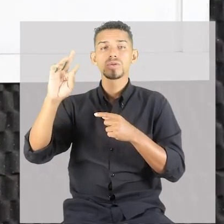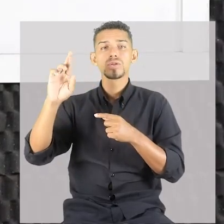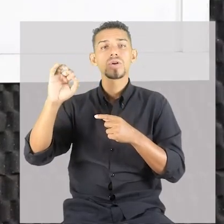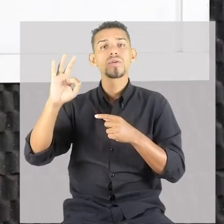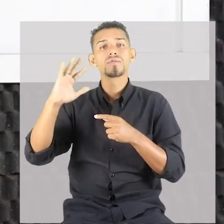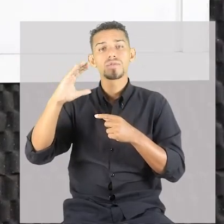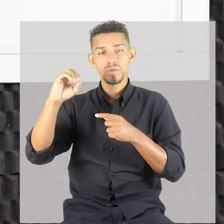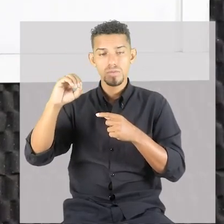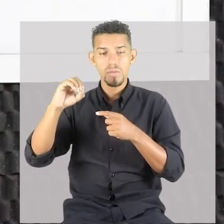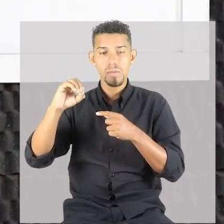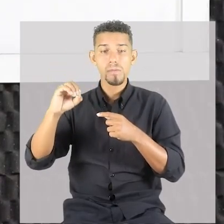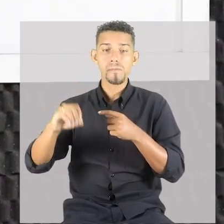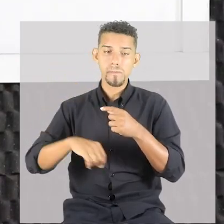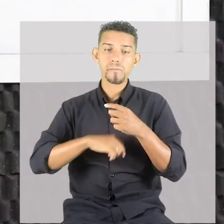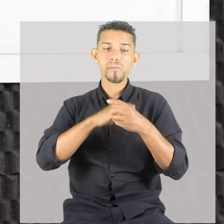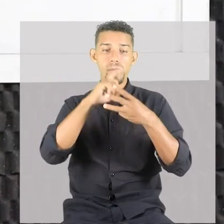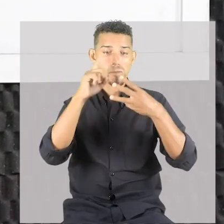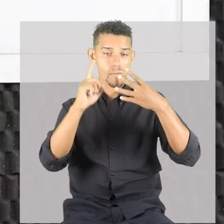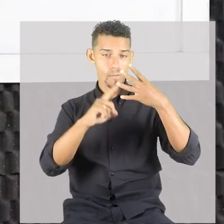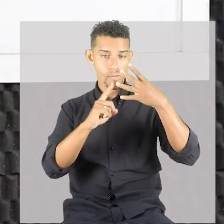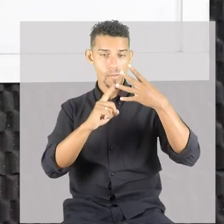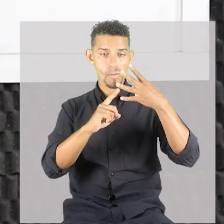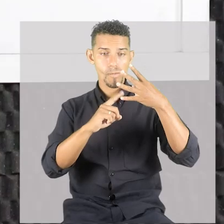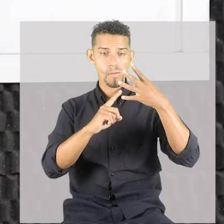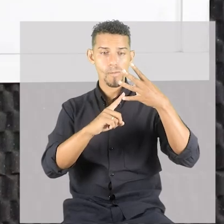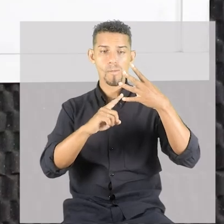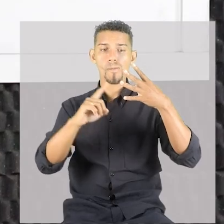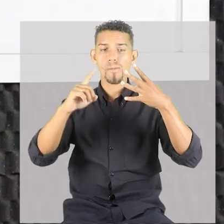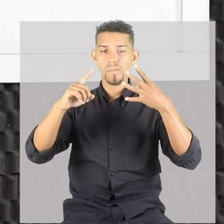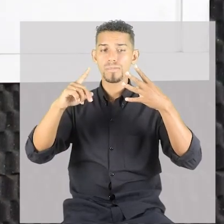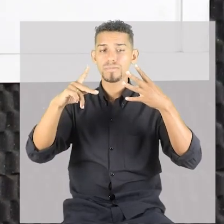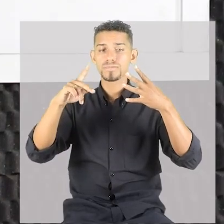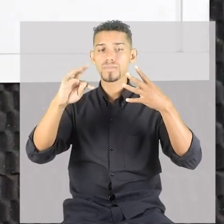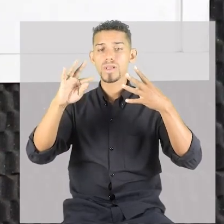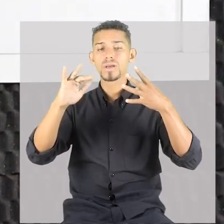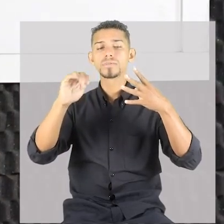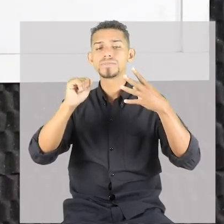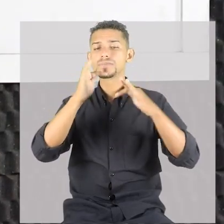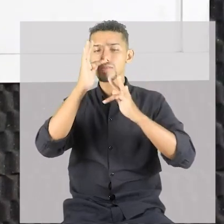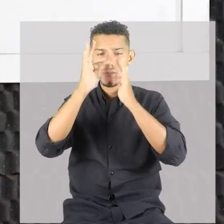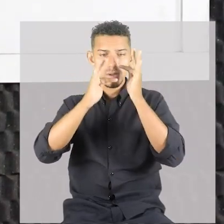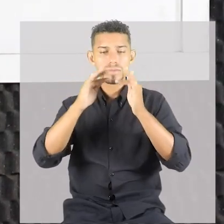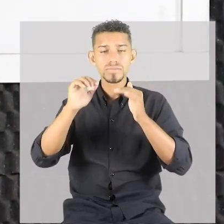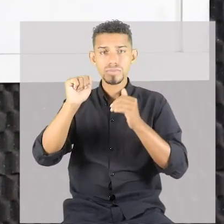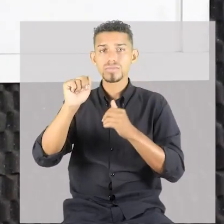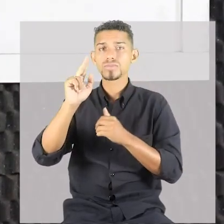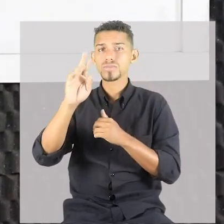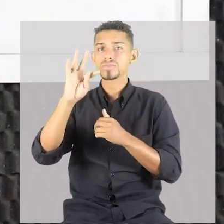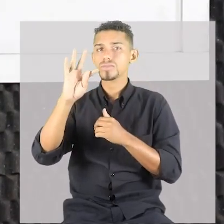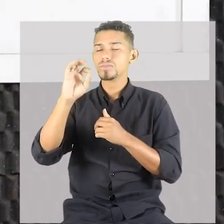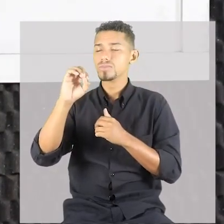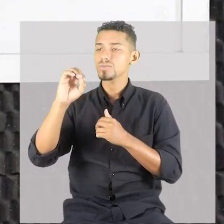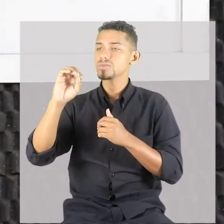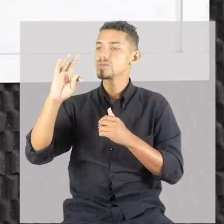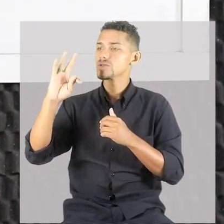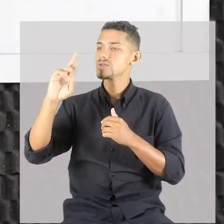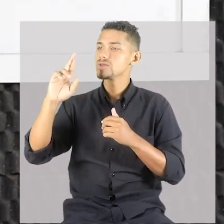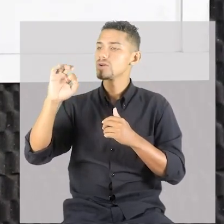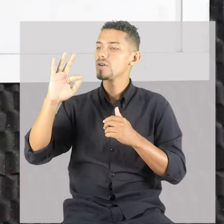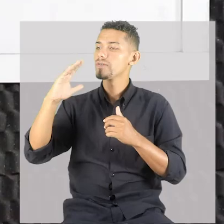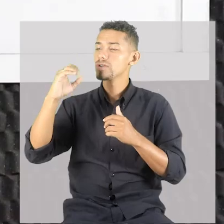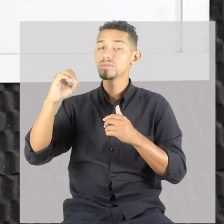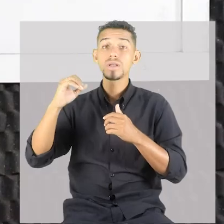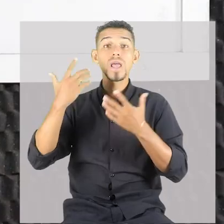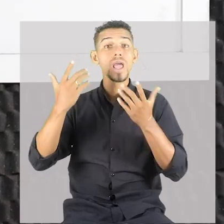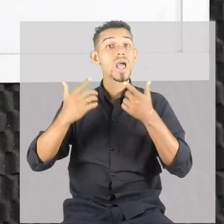as plantas, então, são organismos autotróficos. Raíssa, mas e aquela planta, né, que é uma